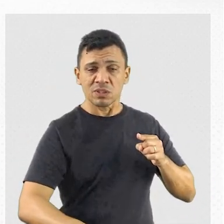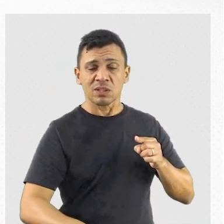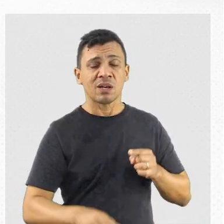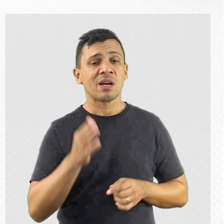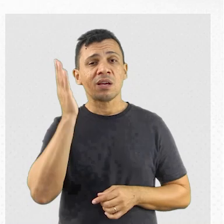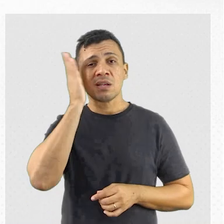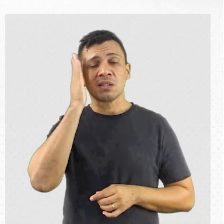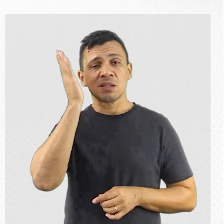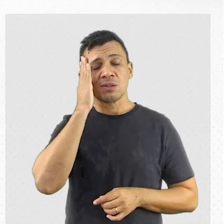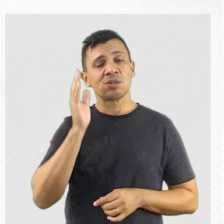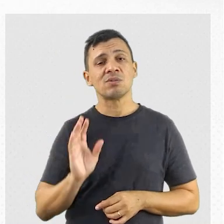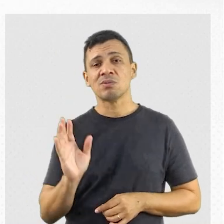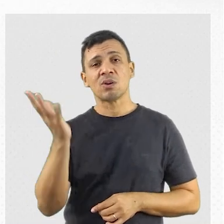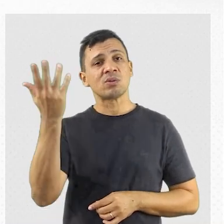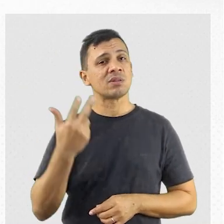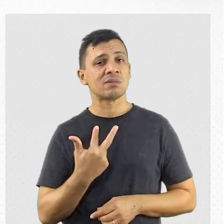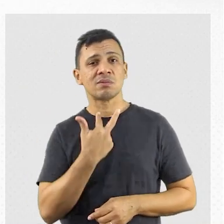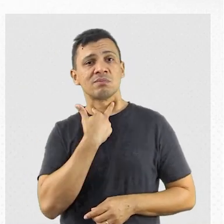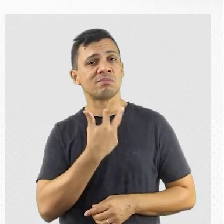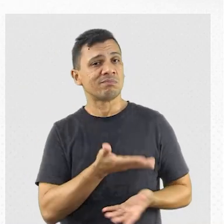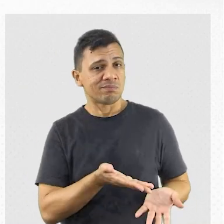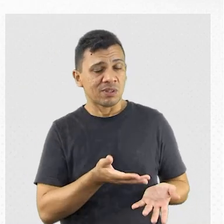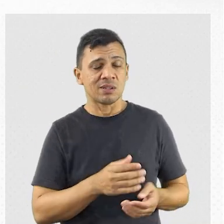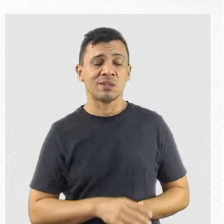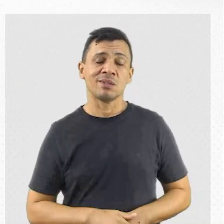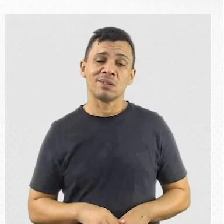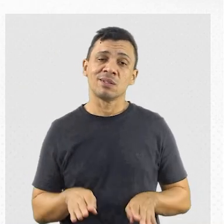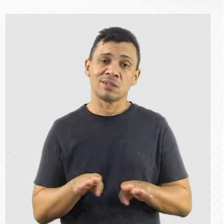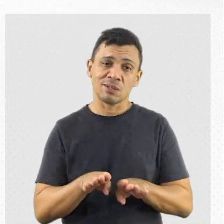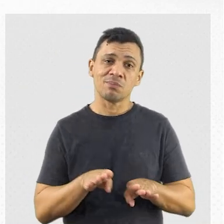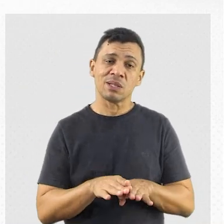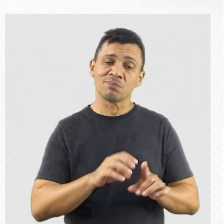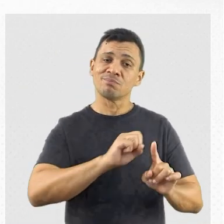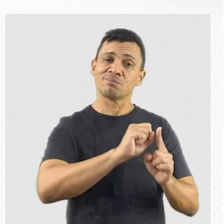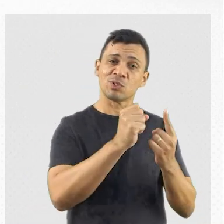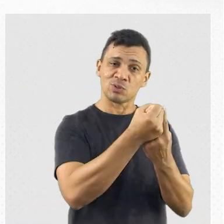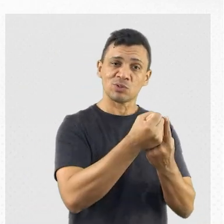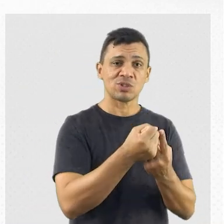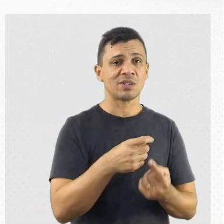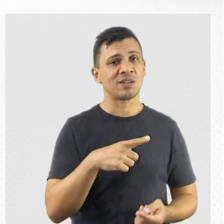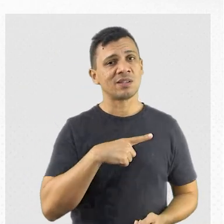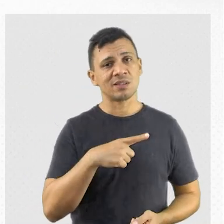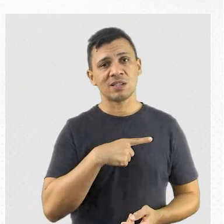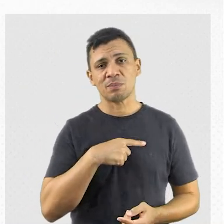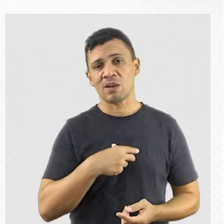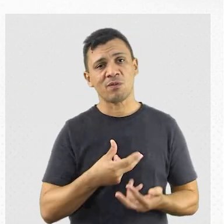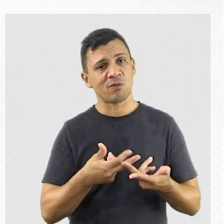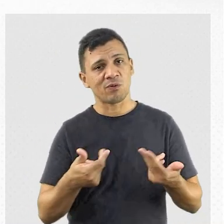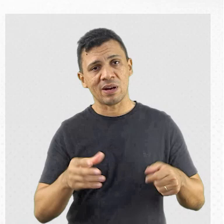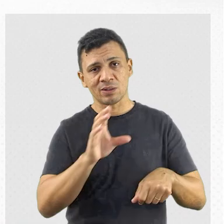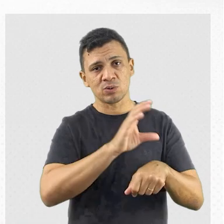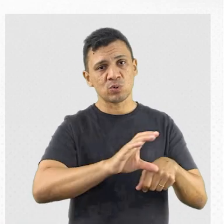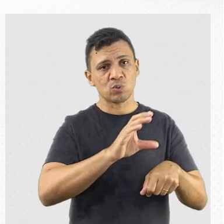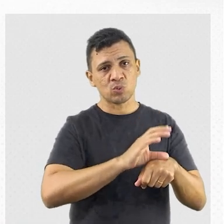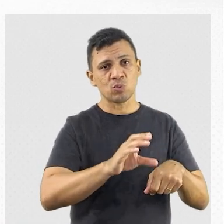força sobre os indivíduos ao ponto de determinar quem esses indivíduos podem ser e que vida eles podem